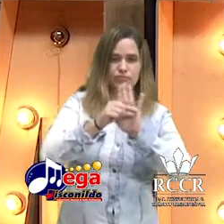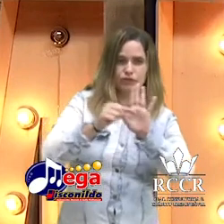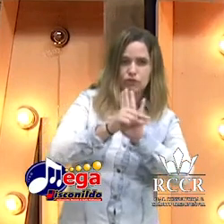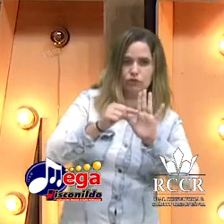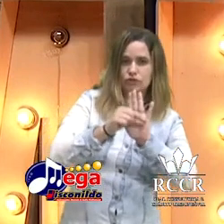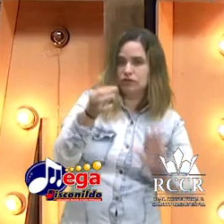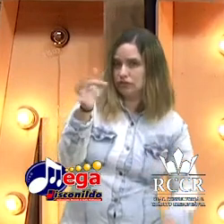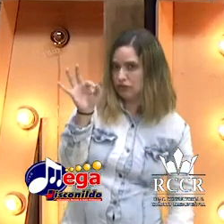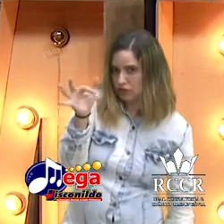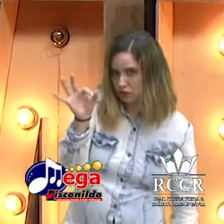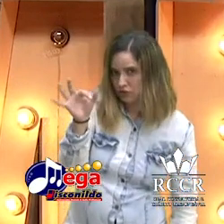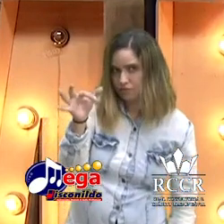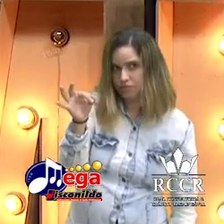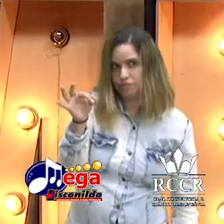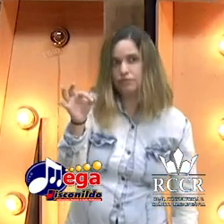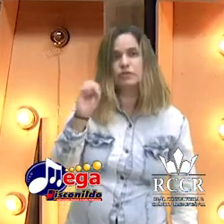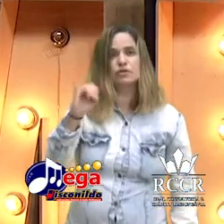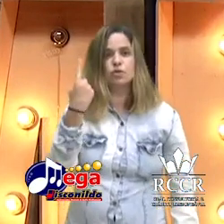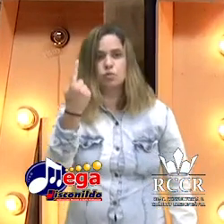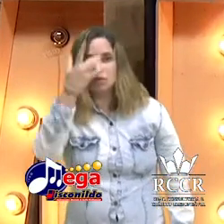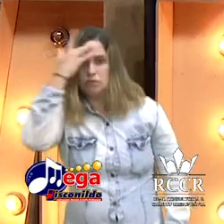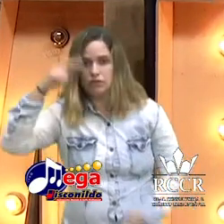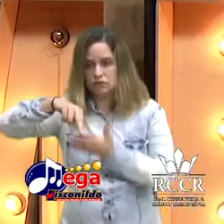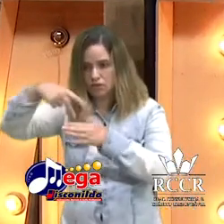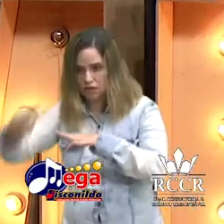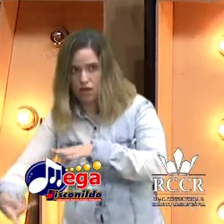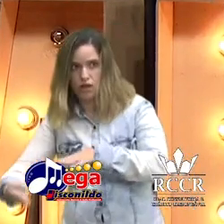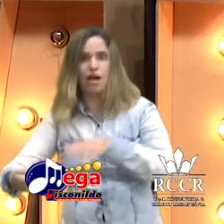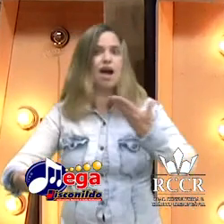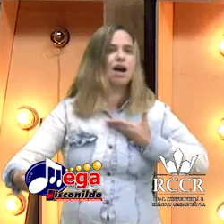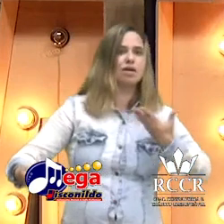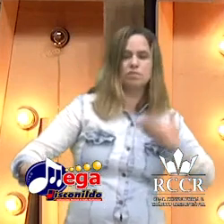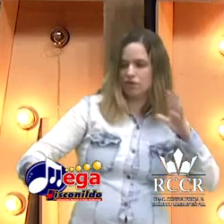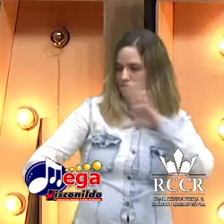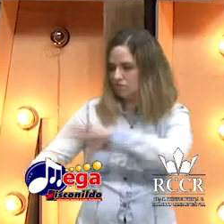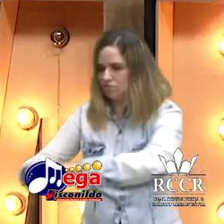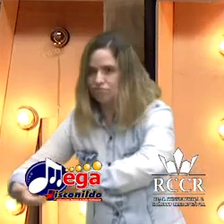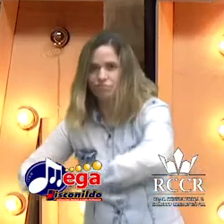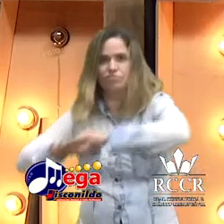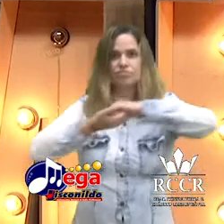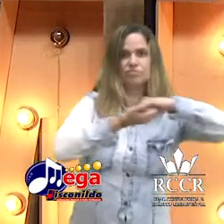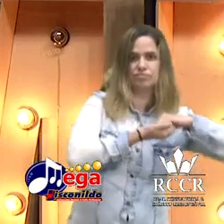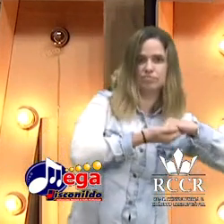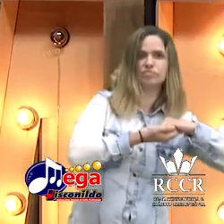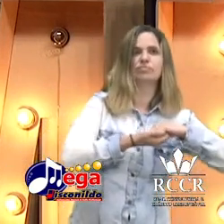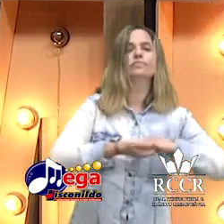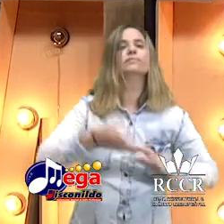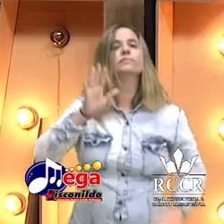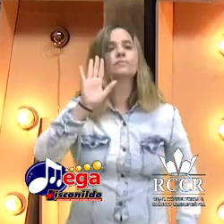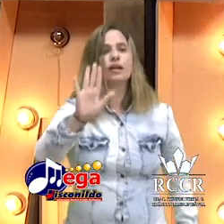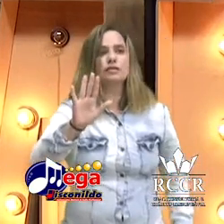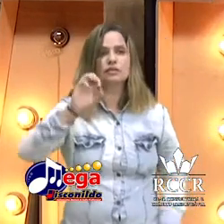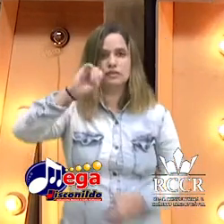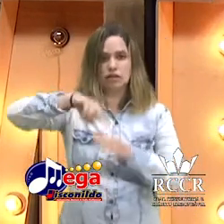assim: se um cair, o amigo pode ajudá-lo a levantar-se. Mas pobre do homem que cai e não tem quem o ajude